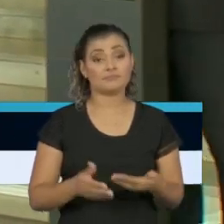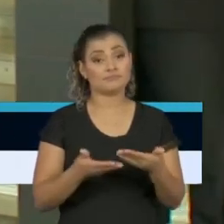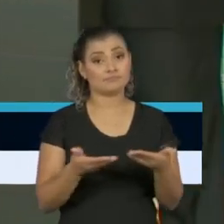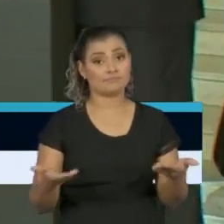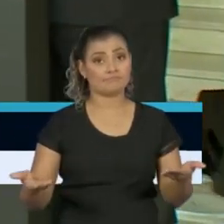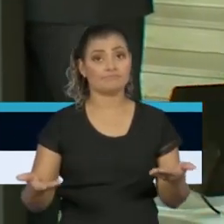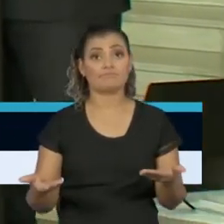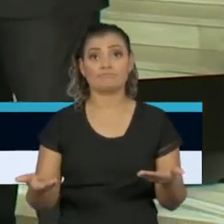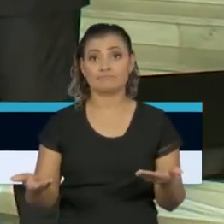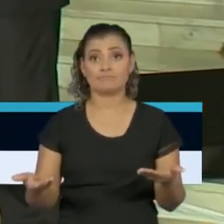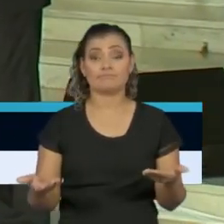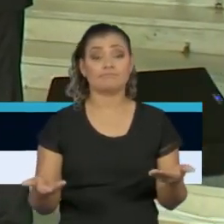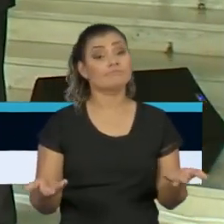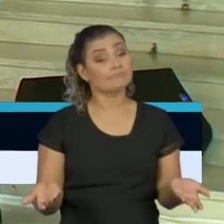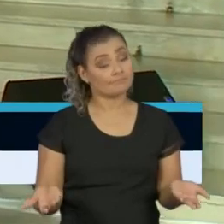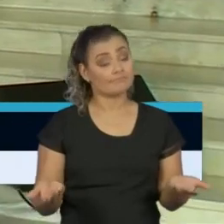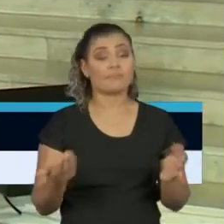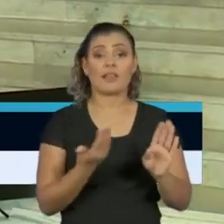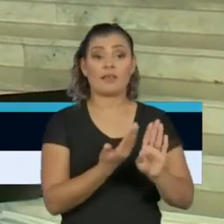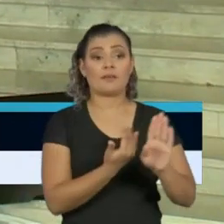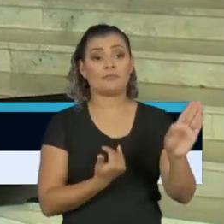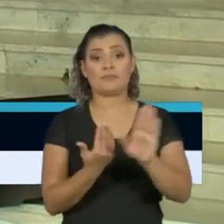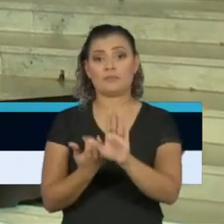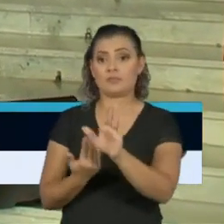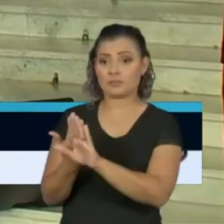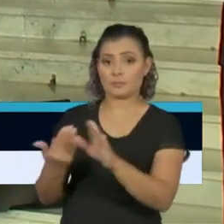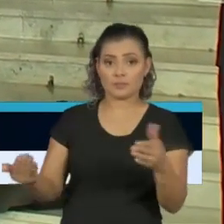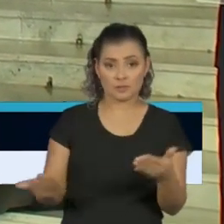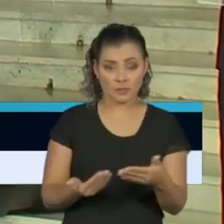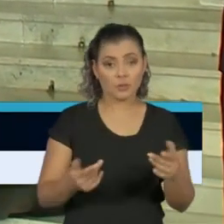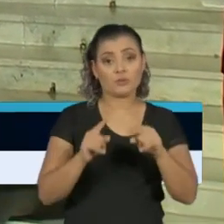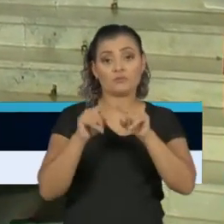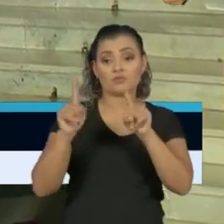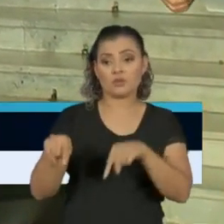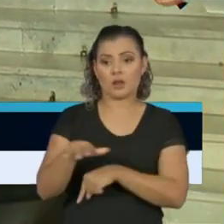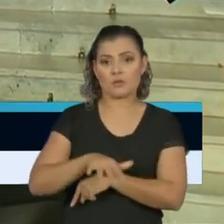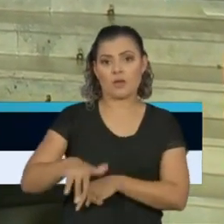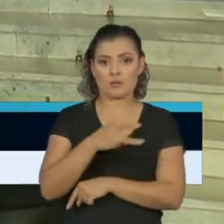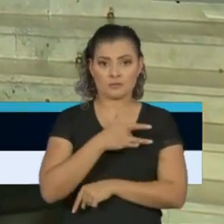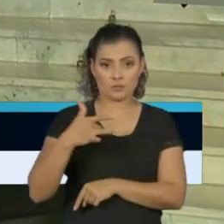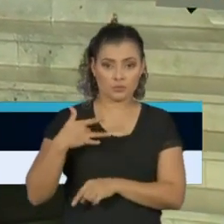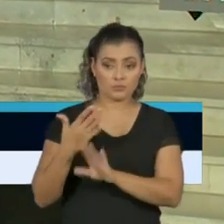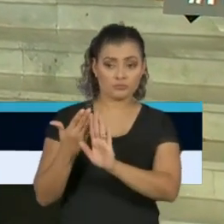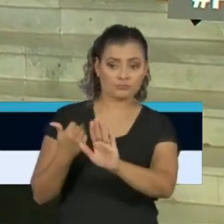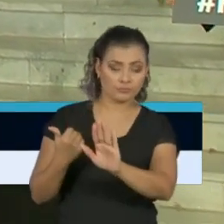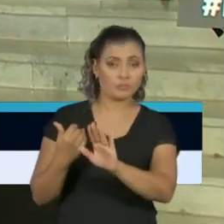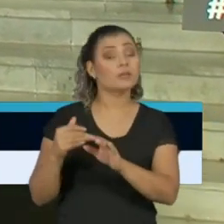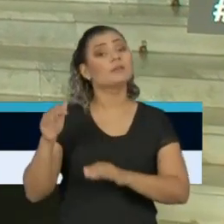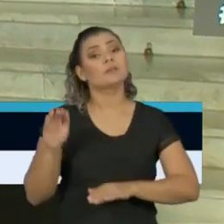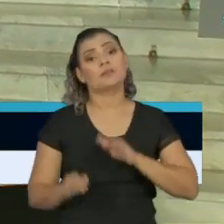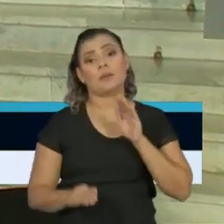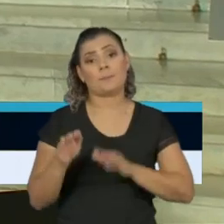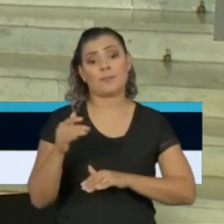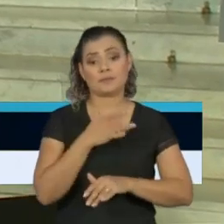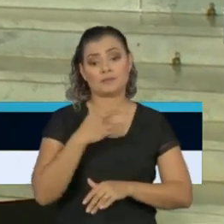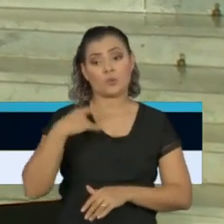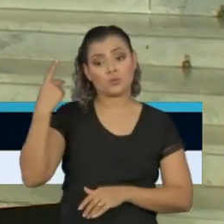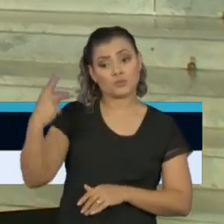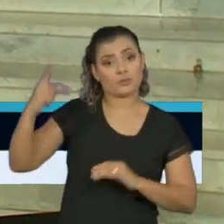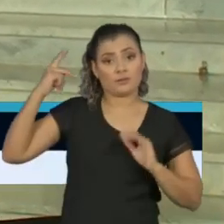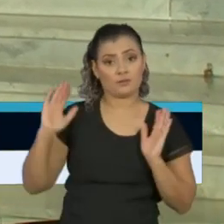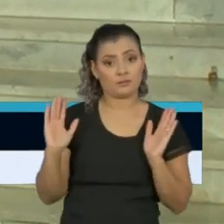Marcela, o afastamento de um servidor da saúde, ele vai depender das condições de saúde